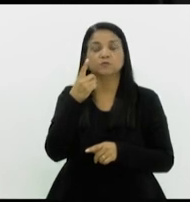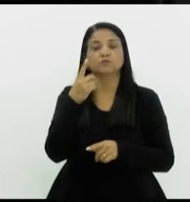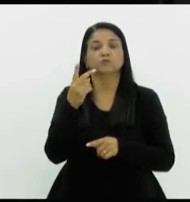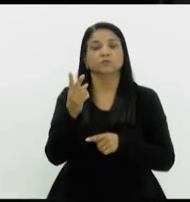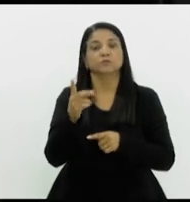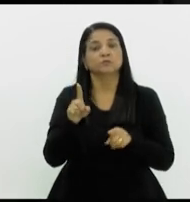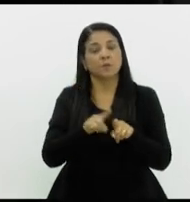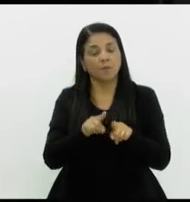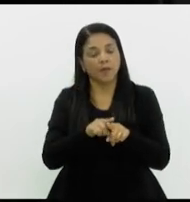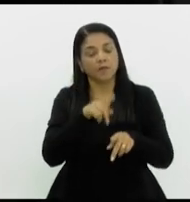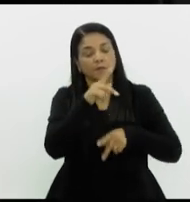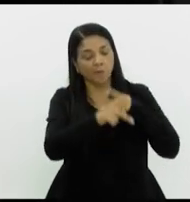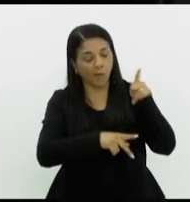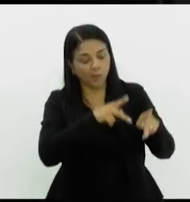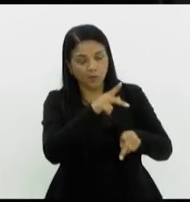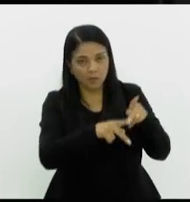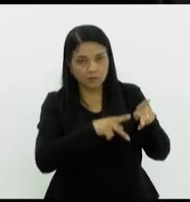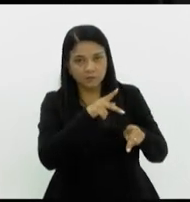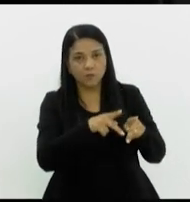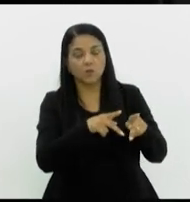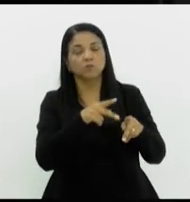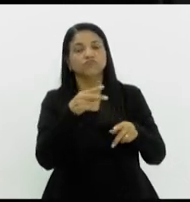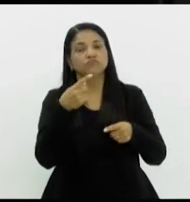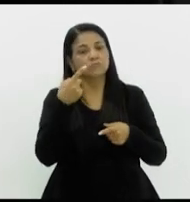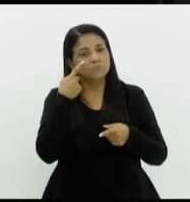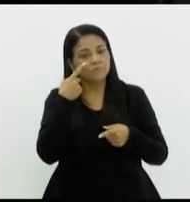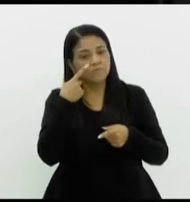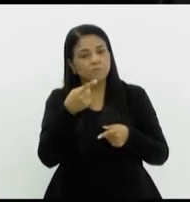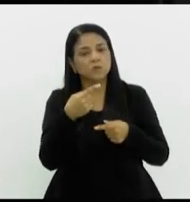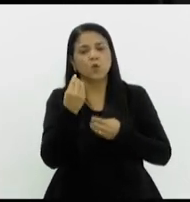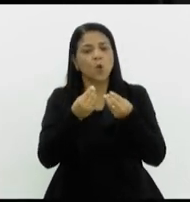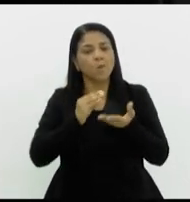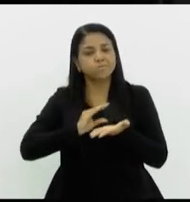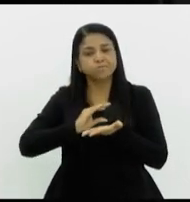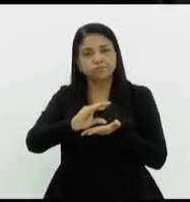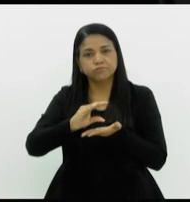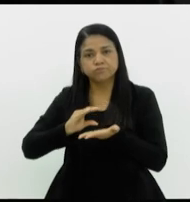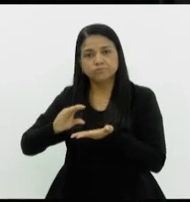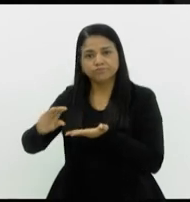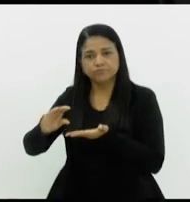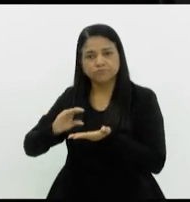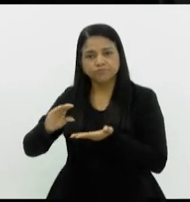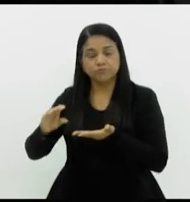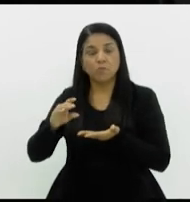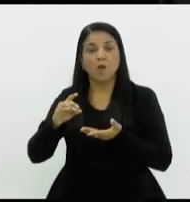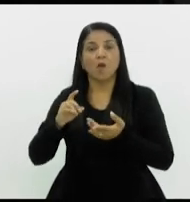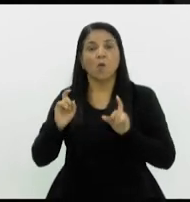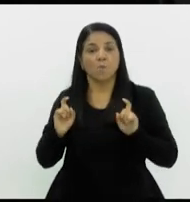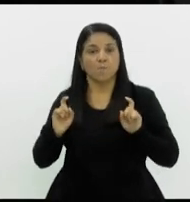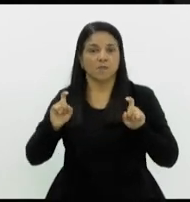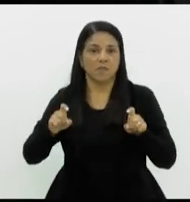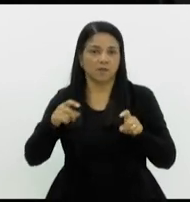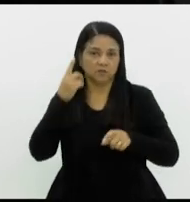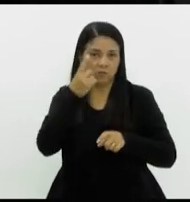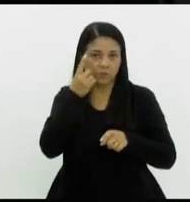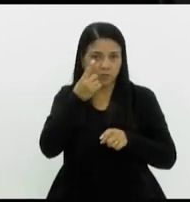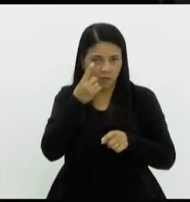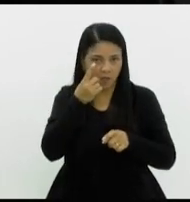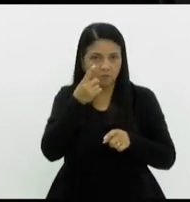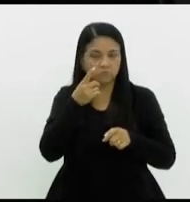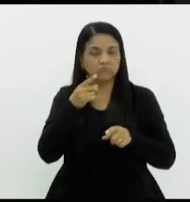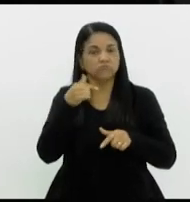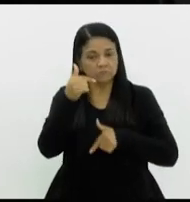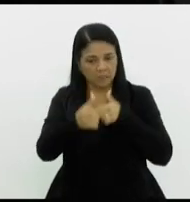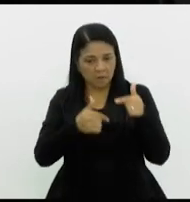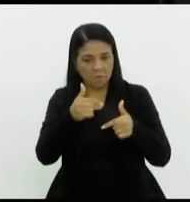de toda a população fluminense de ver como os seus recursos, via o nosso mandato, estão sendo bem empregados,